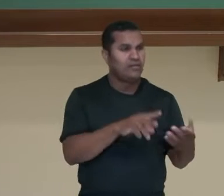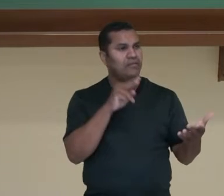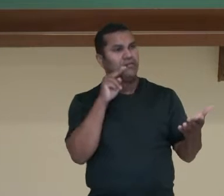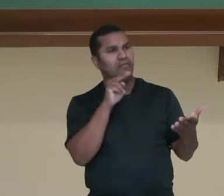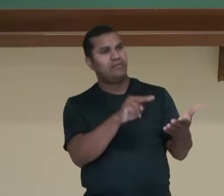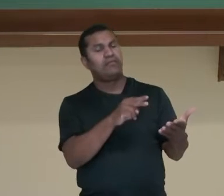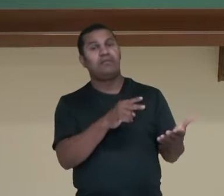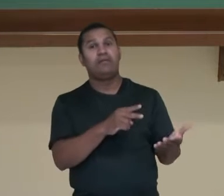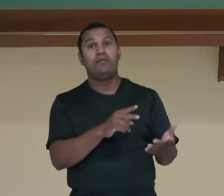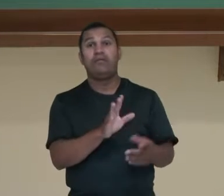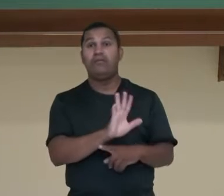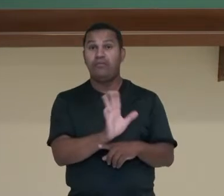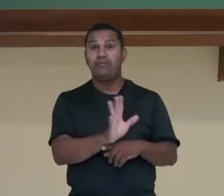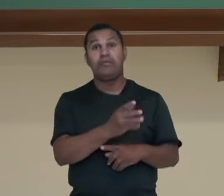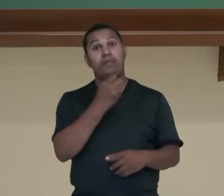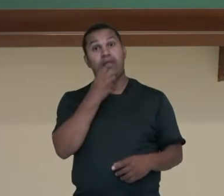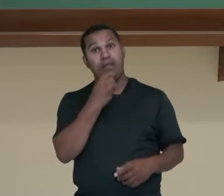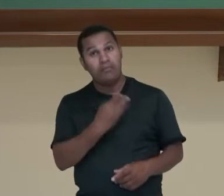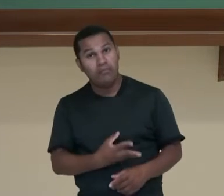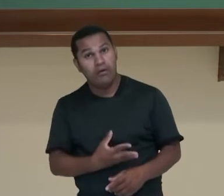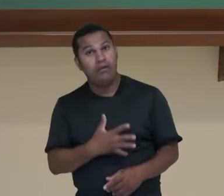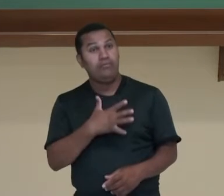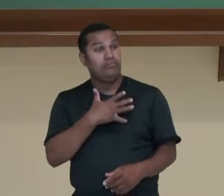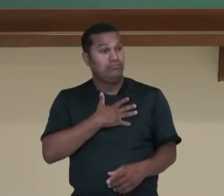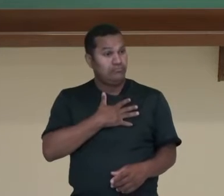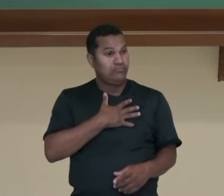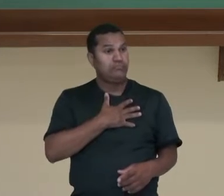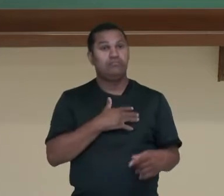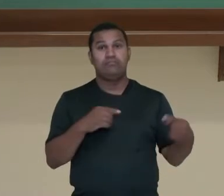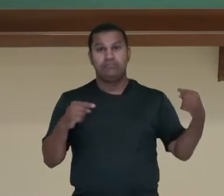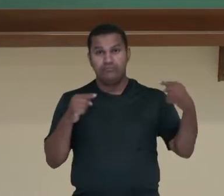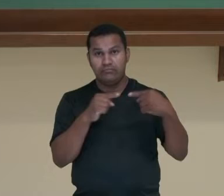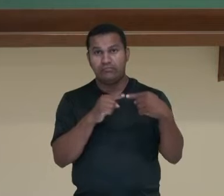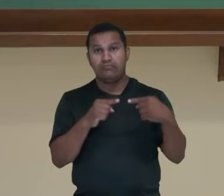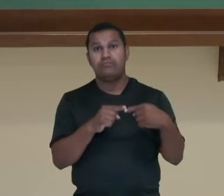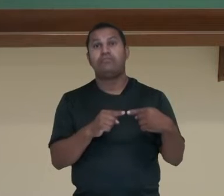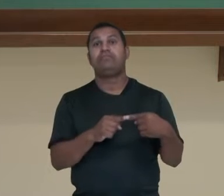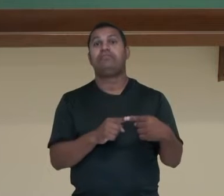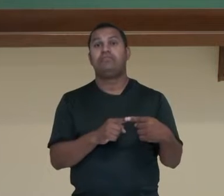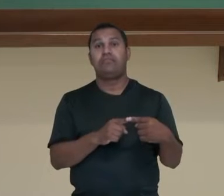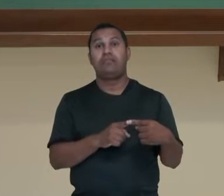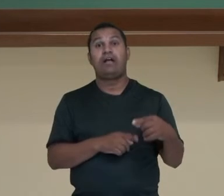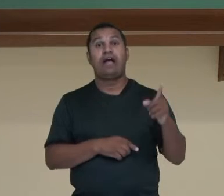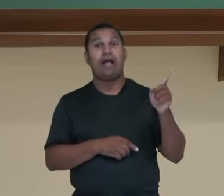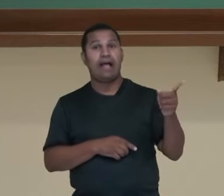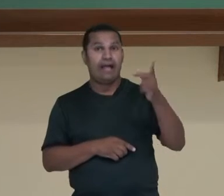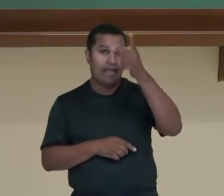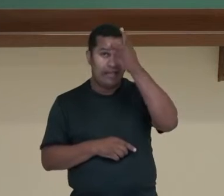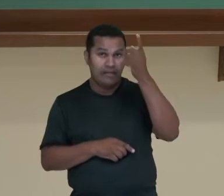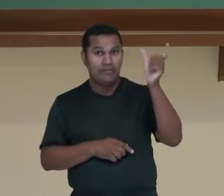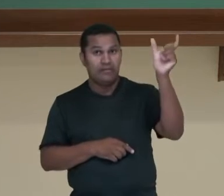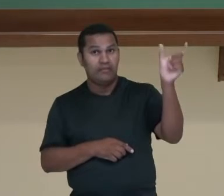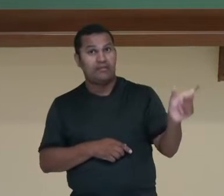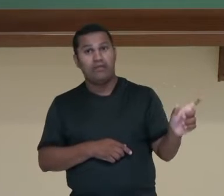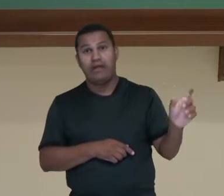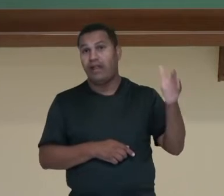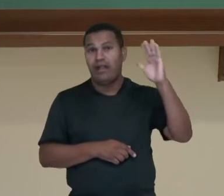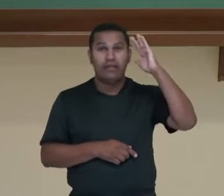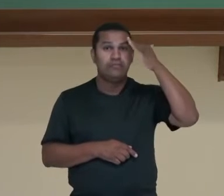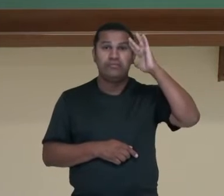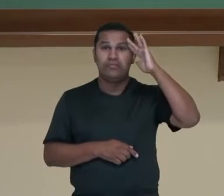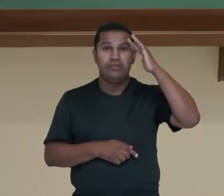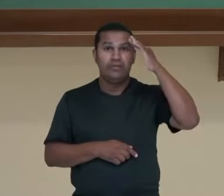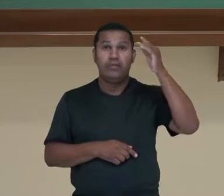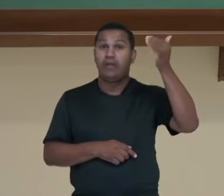era ótimo. E aí eu percebi que, na verdade, a pessoa que tinha me falado aquilo não tinha entendido